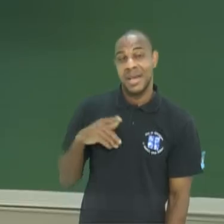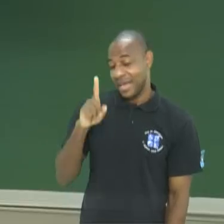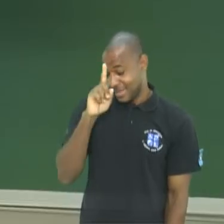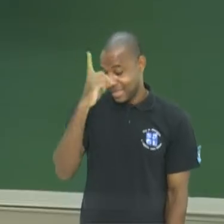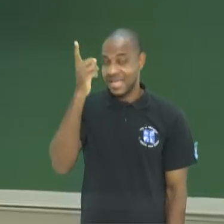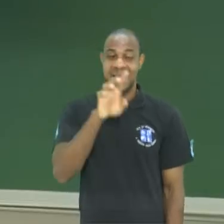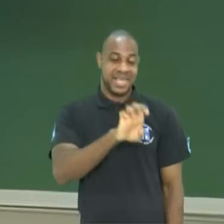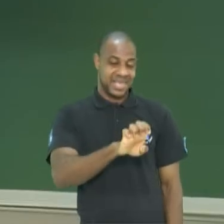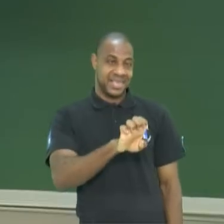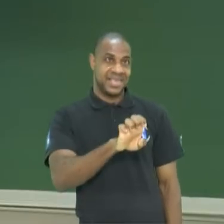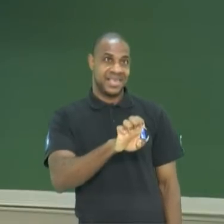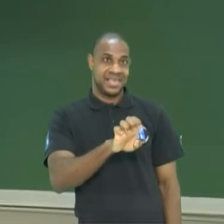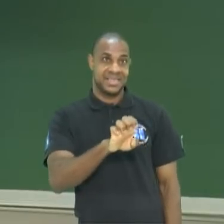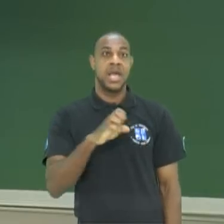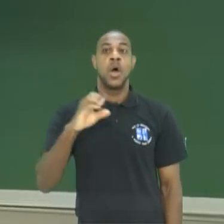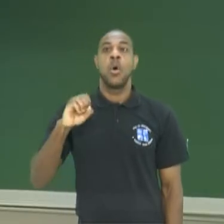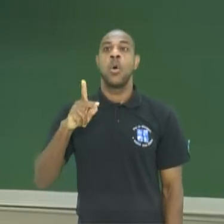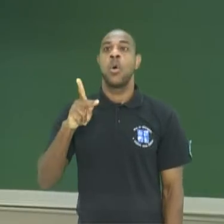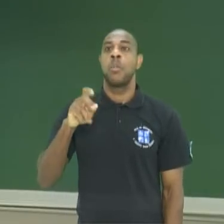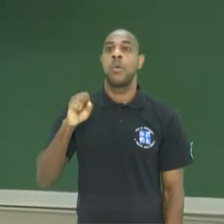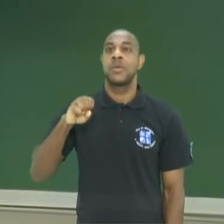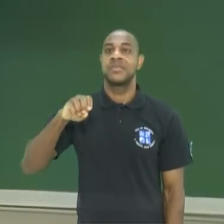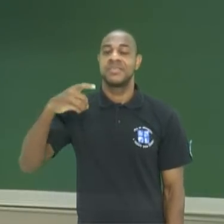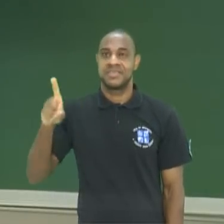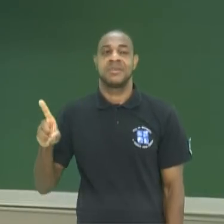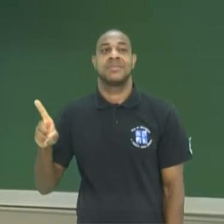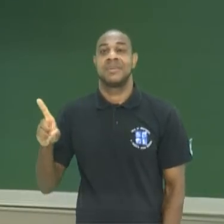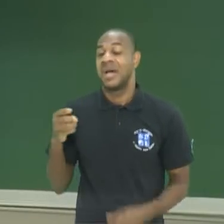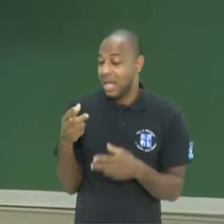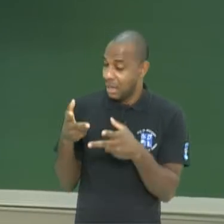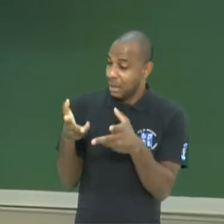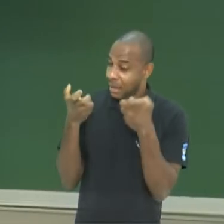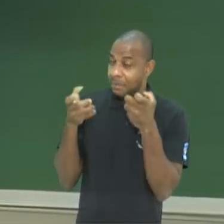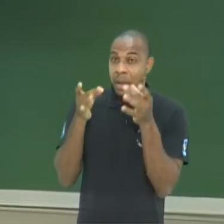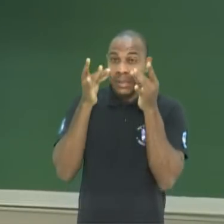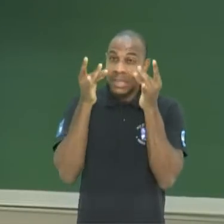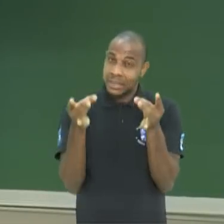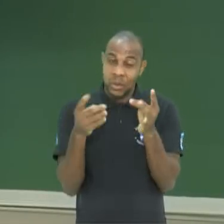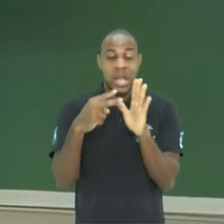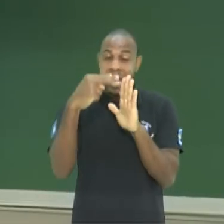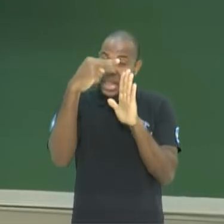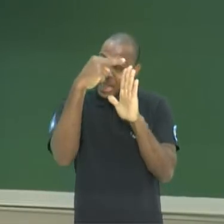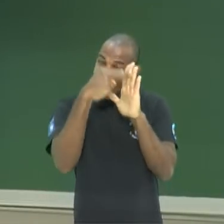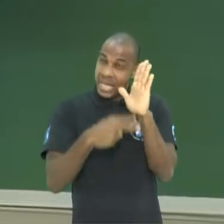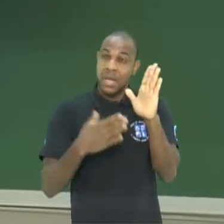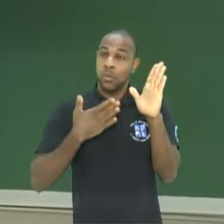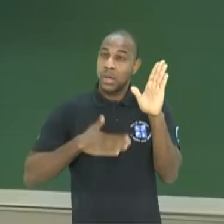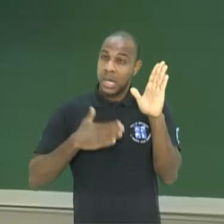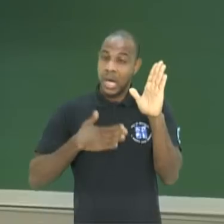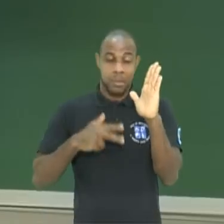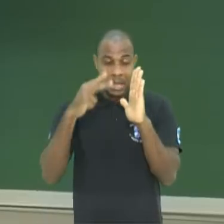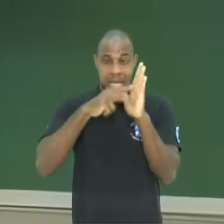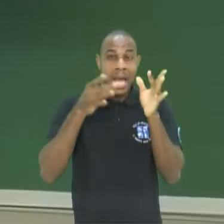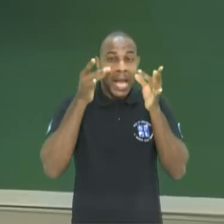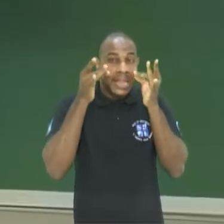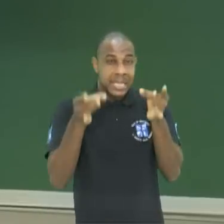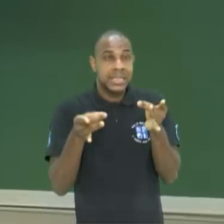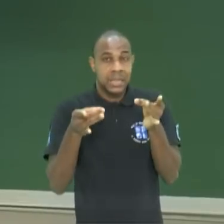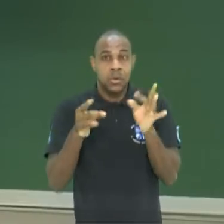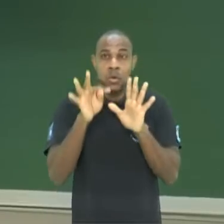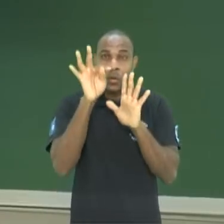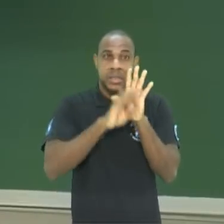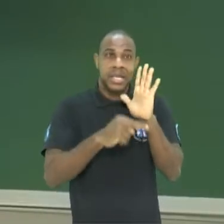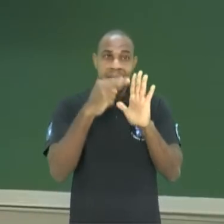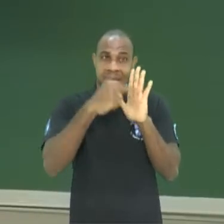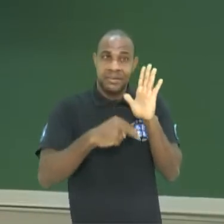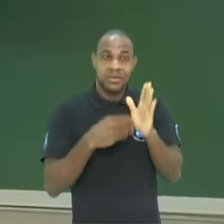ideia de oposição. Então, eu tenho que prestar bastante atenção, ler com bastante atenção os textos, quando tiver